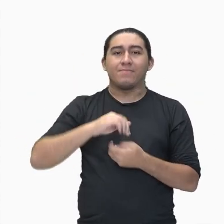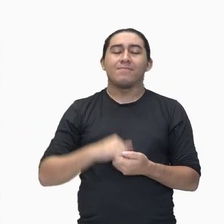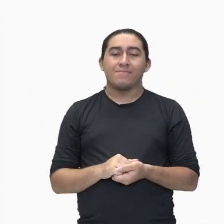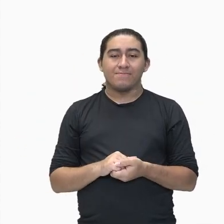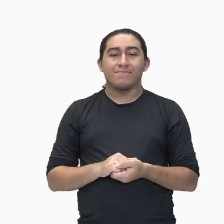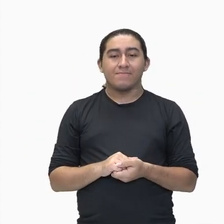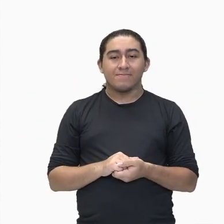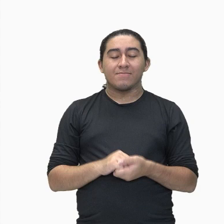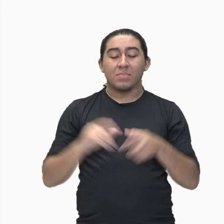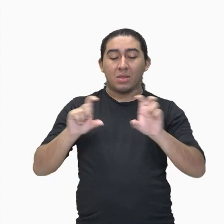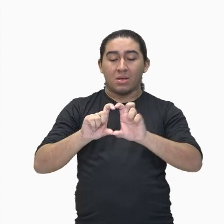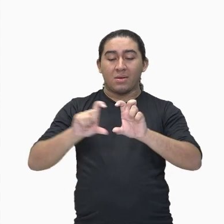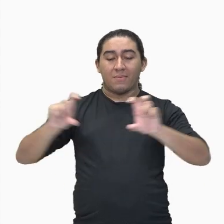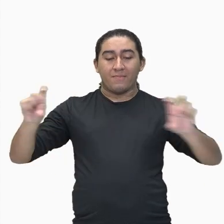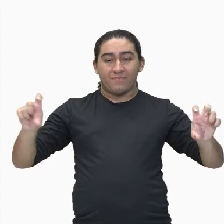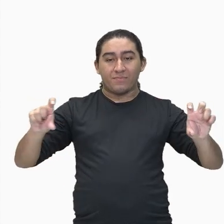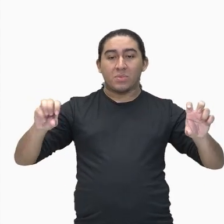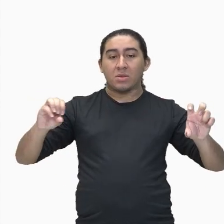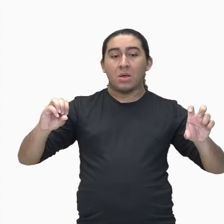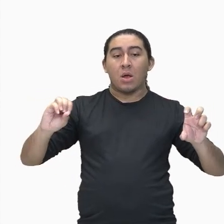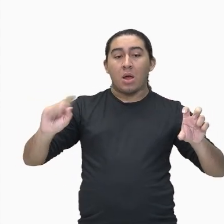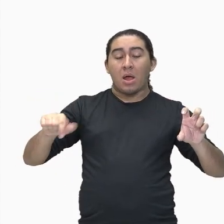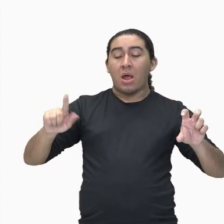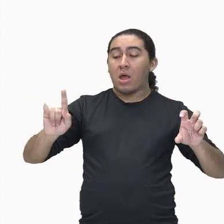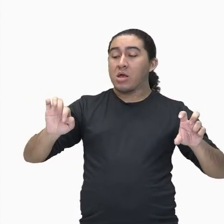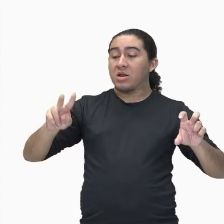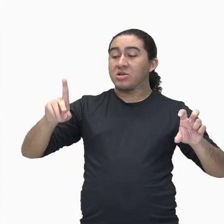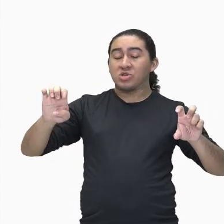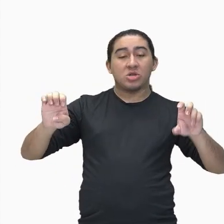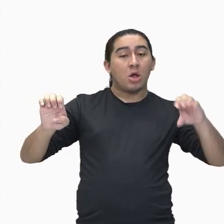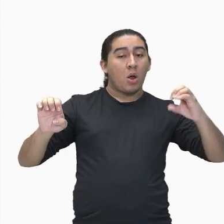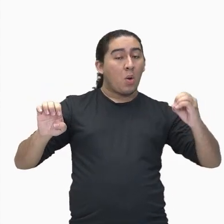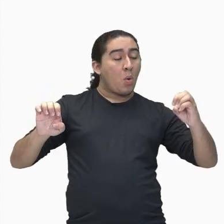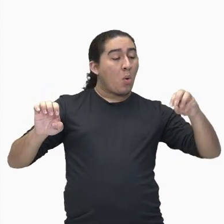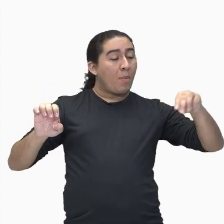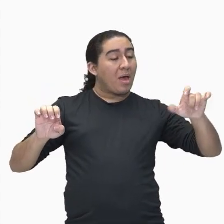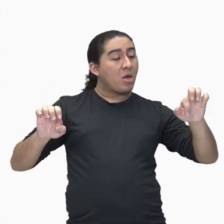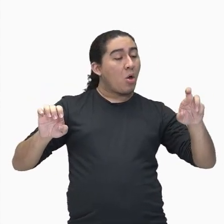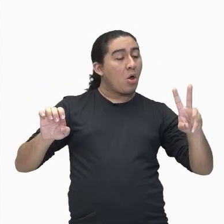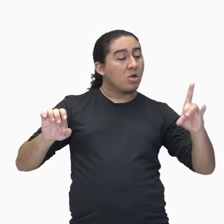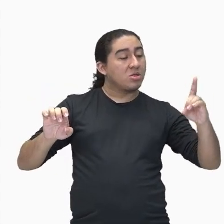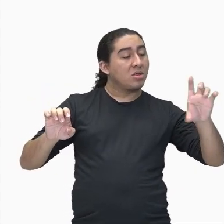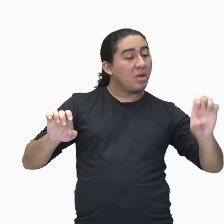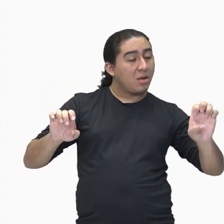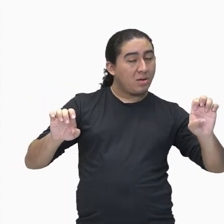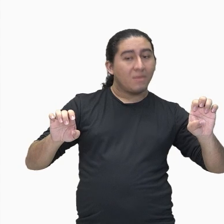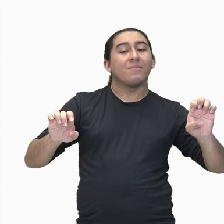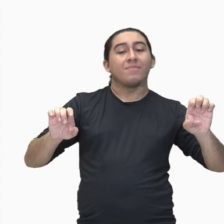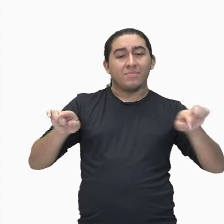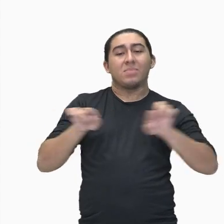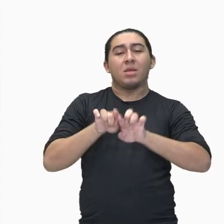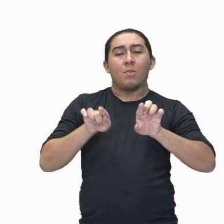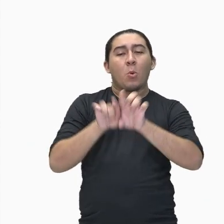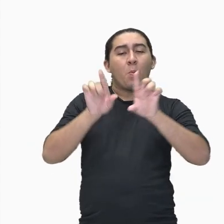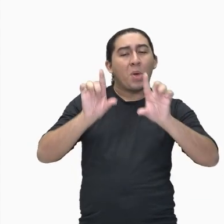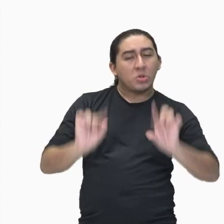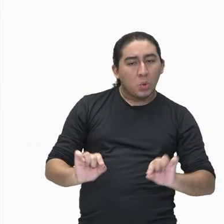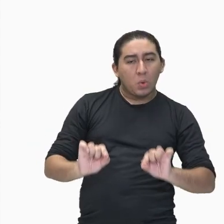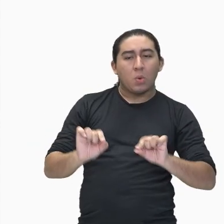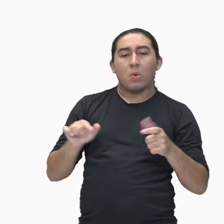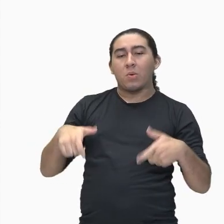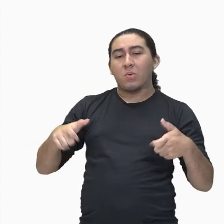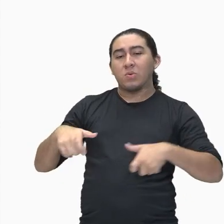Grande, o maior, né, que estava lá à venda, vamos dizer assim, ou o menor que